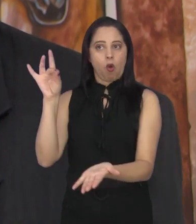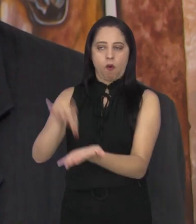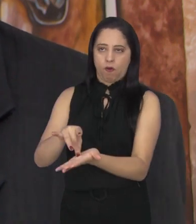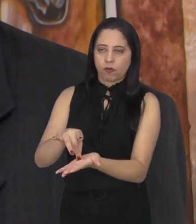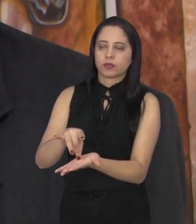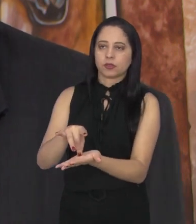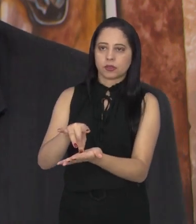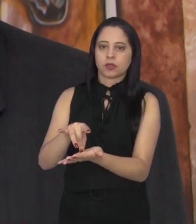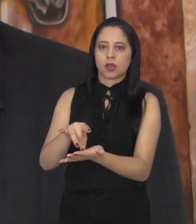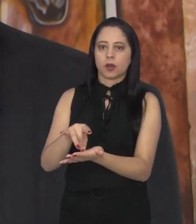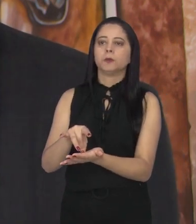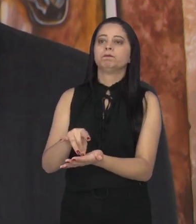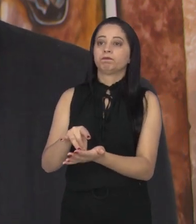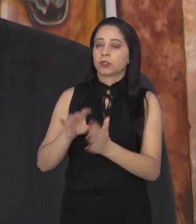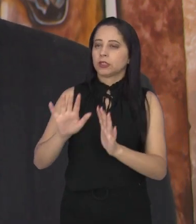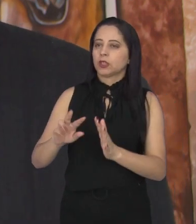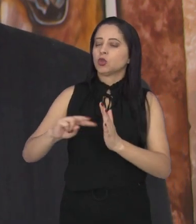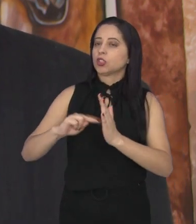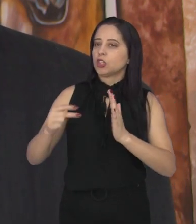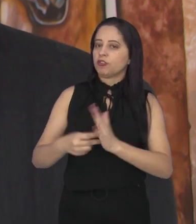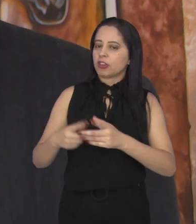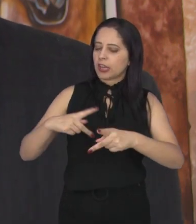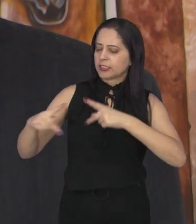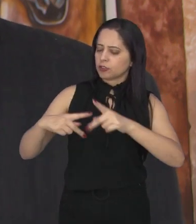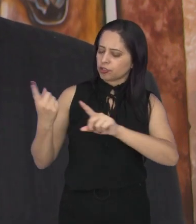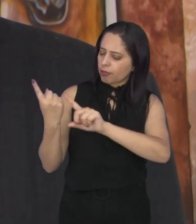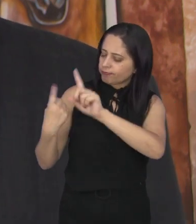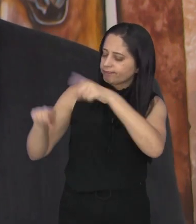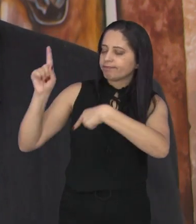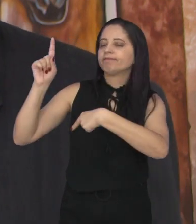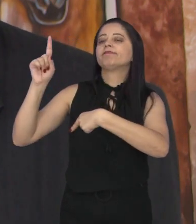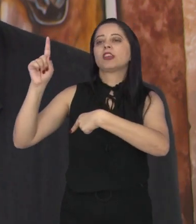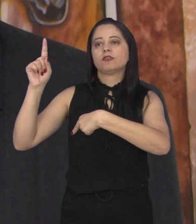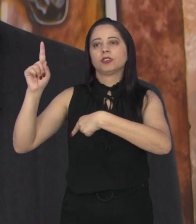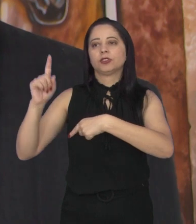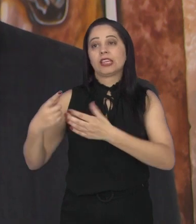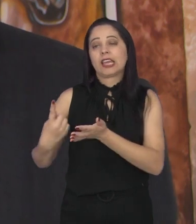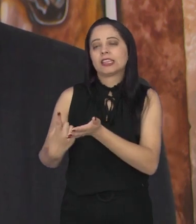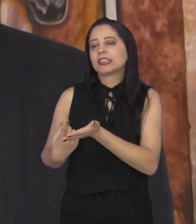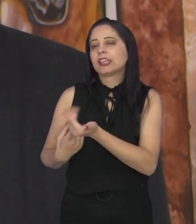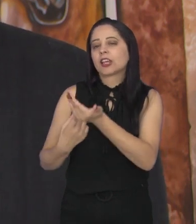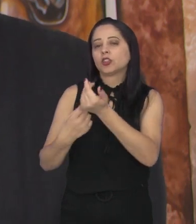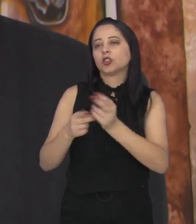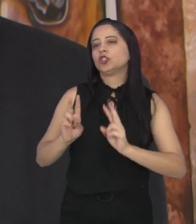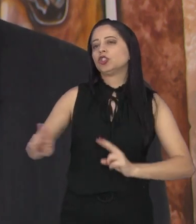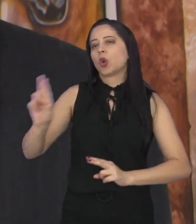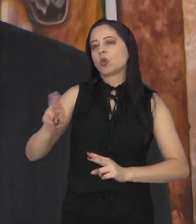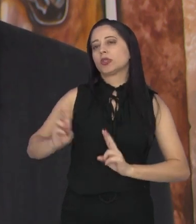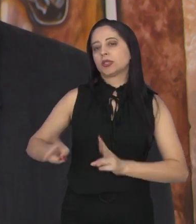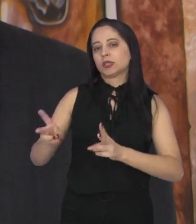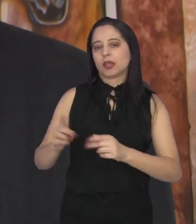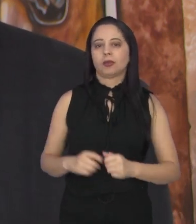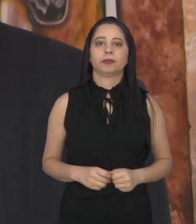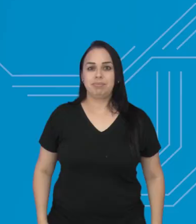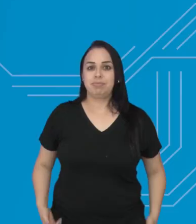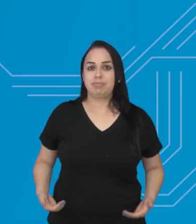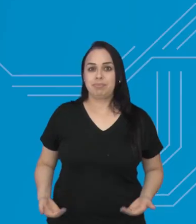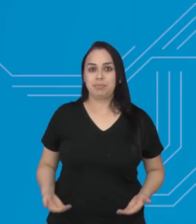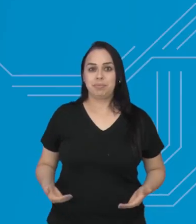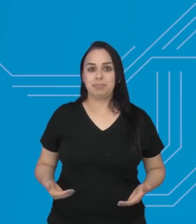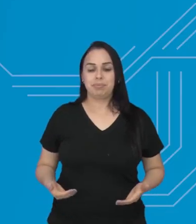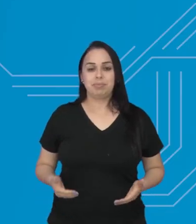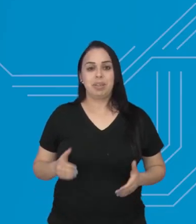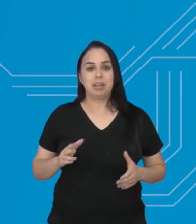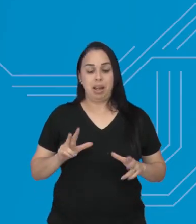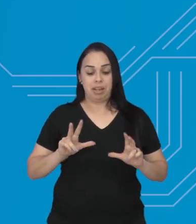uma certificação oficial. Então o município ganha demais com essa tecnologia que vai ser usada diretamente para os munícipes. E a